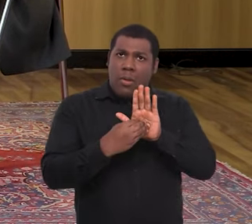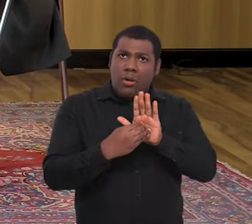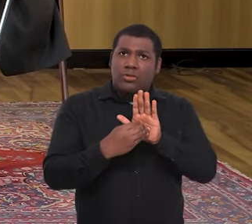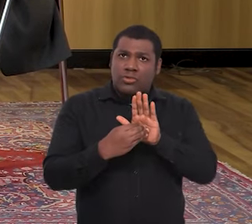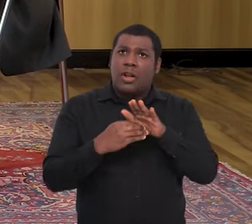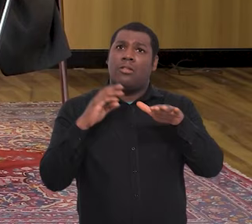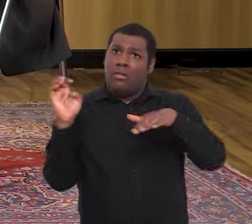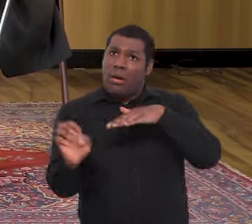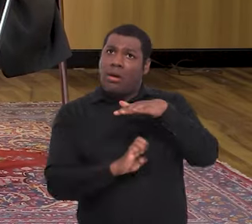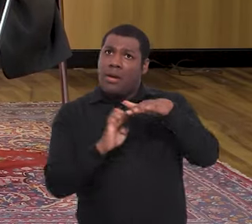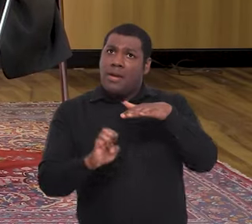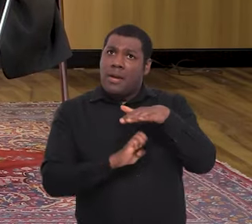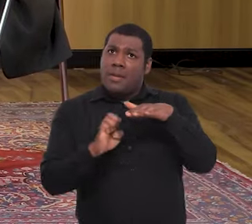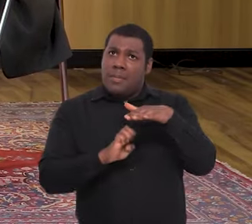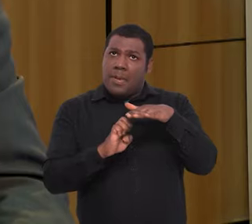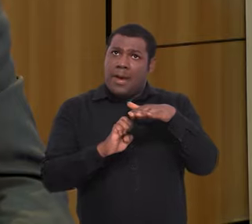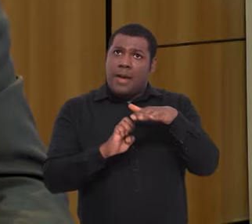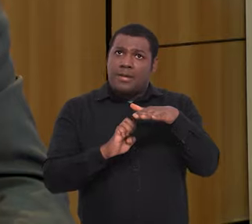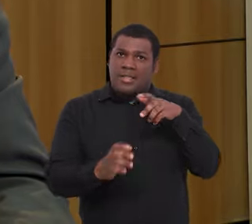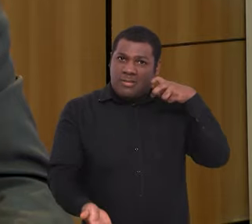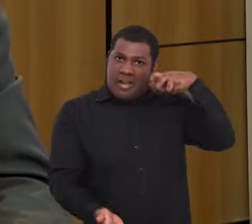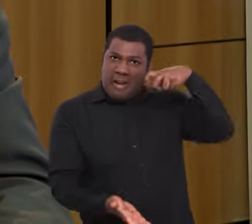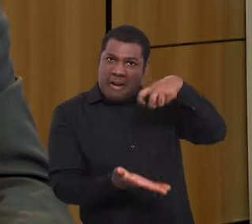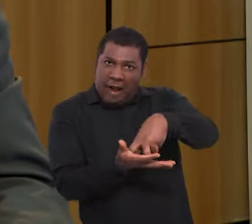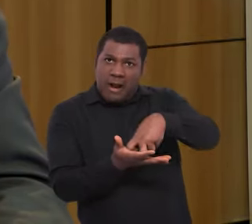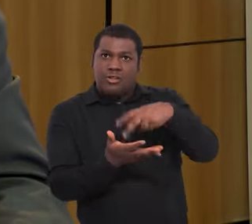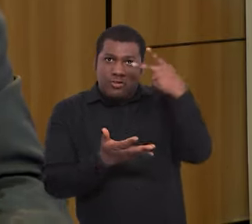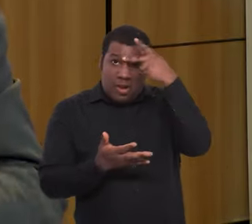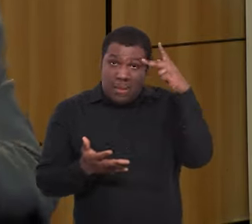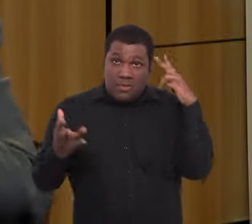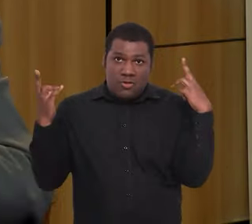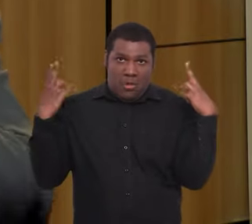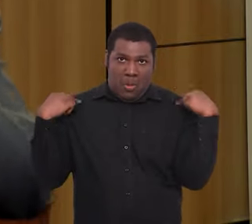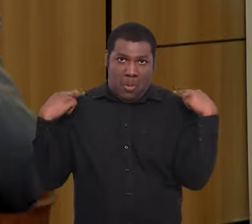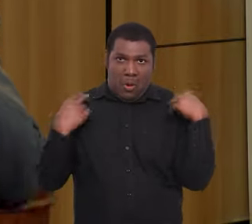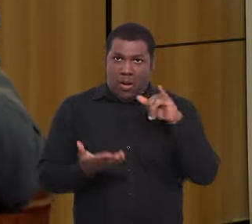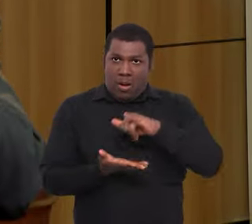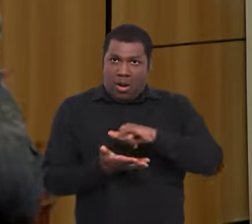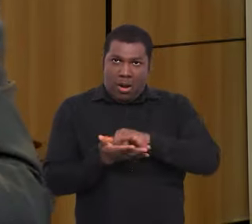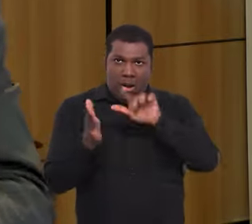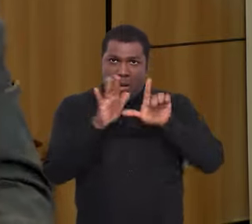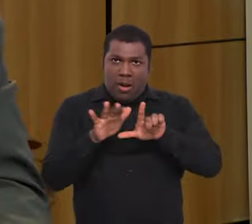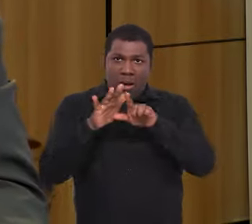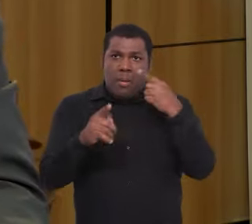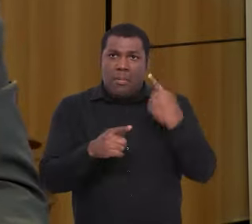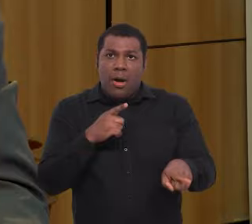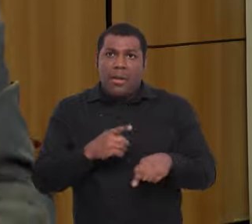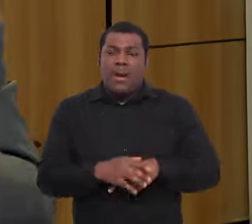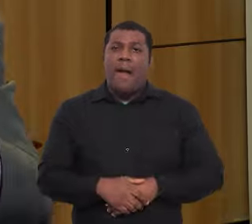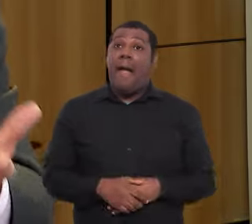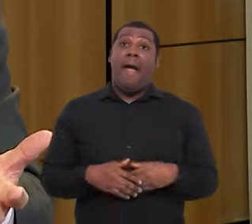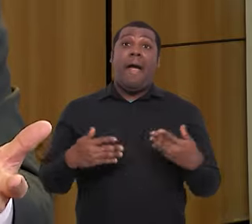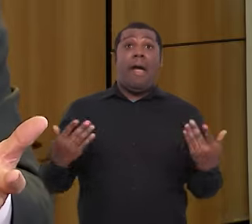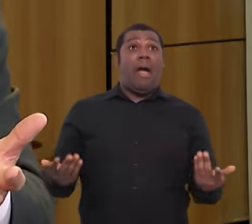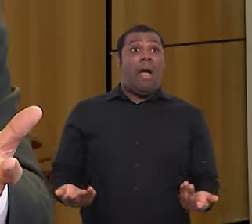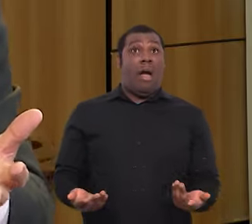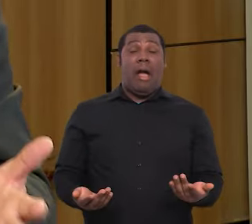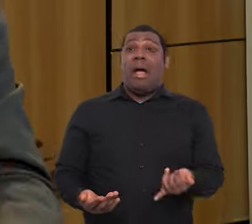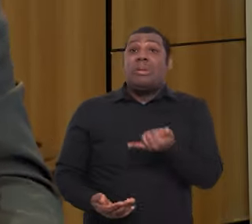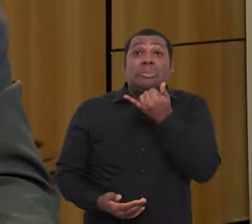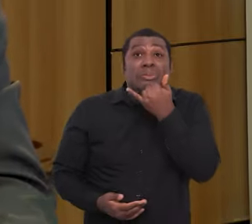deixe de ouvir o que te falaram e passa a ver o que tá escrito o que vale o que tá escrito no projeto é isso que